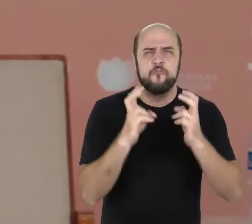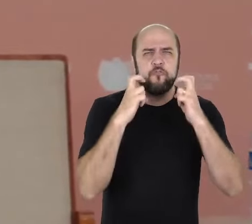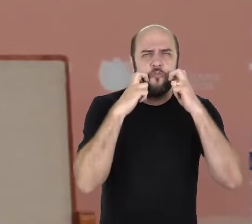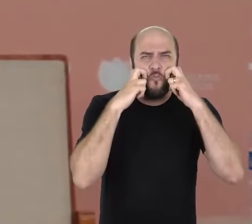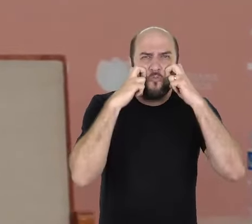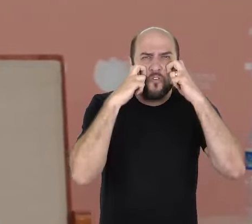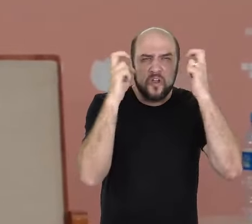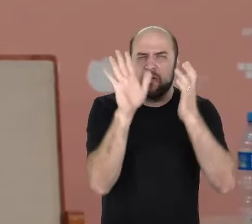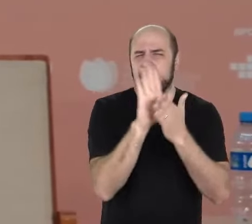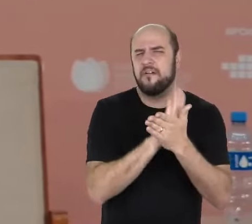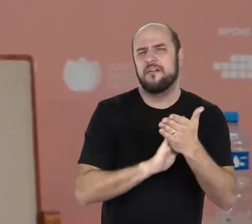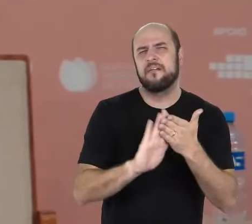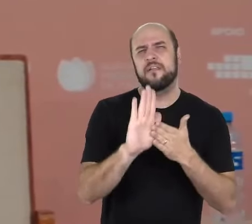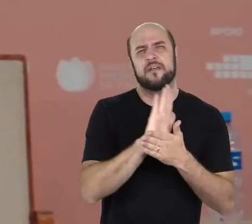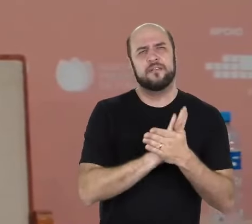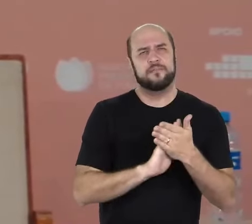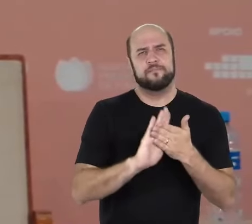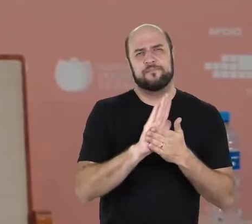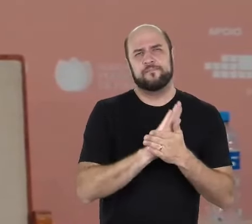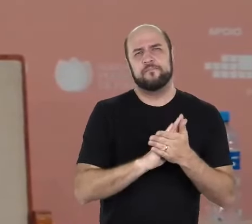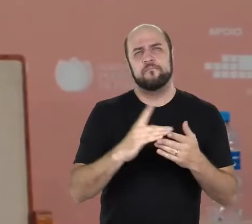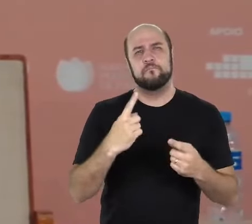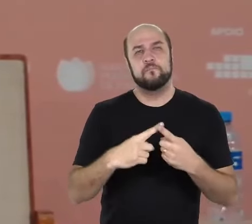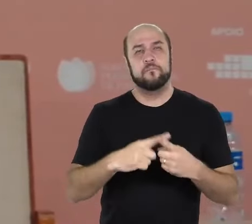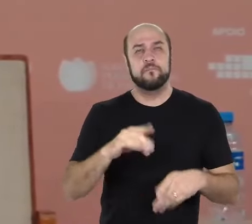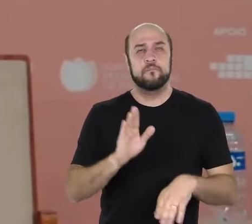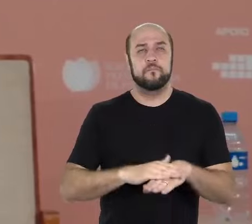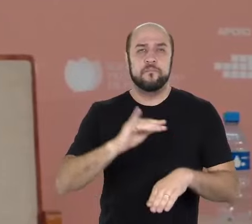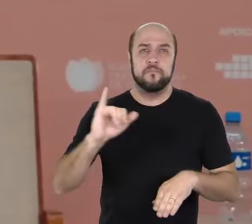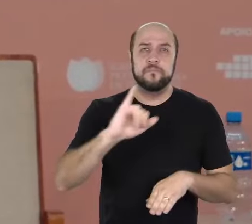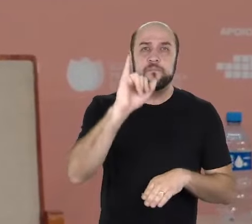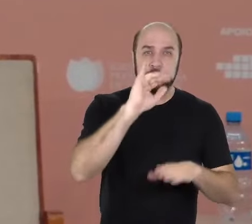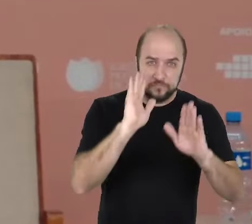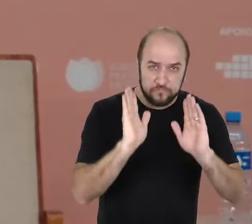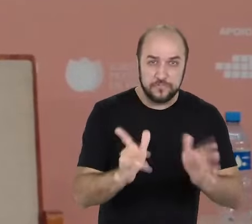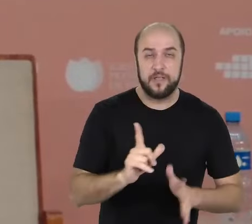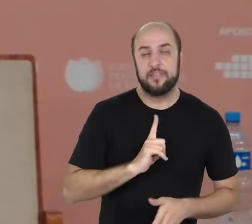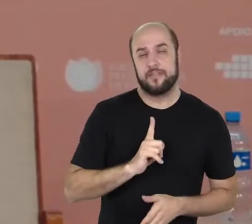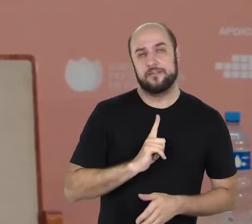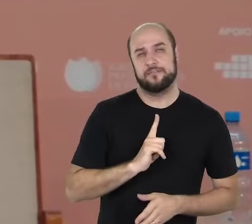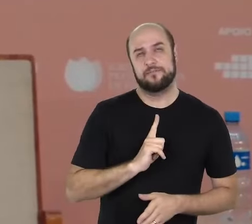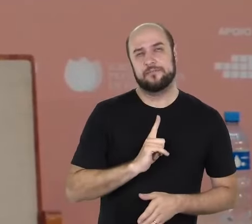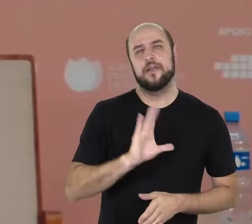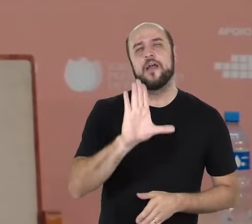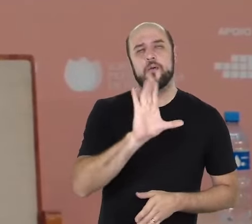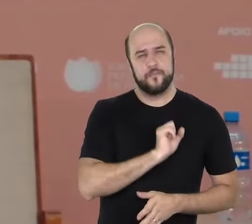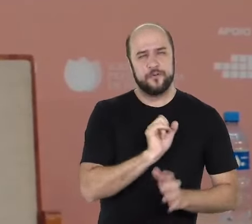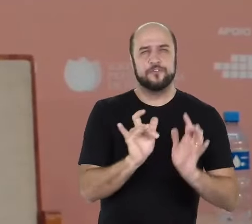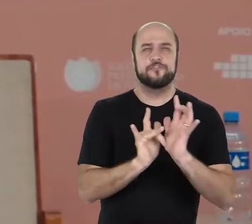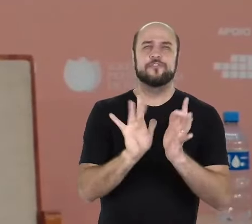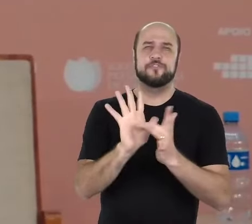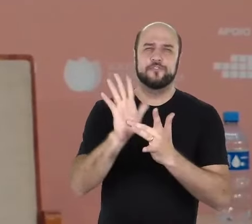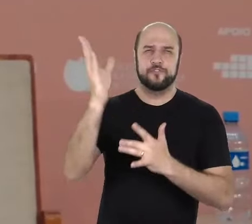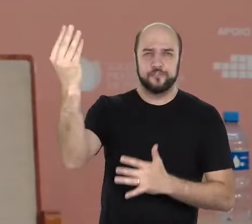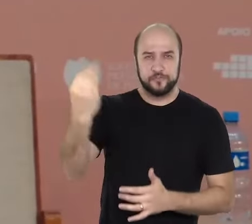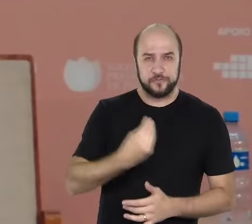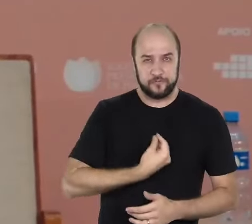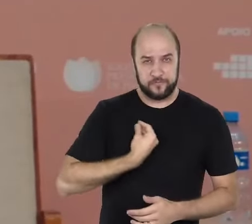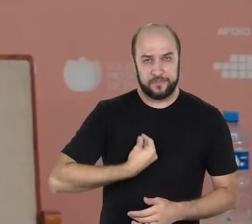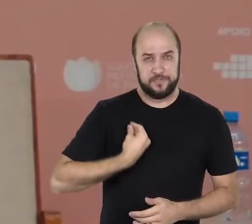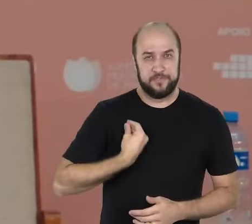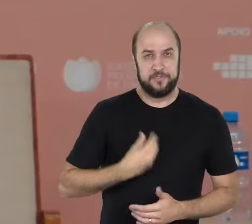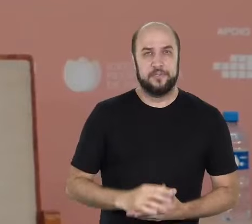vergonha. Porque o mais importante vocês já têm. Vocês já têm o amor de Jesus, vocês